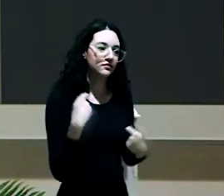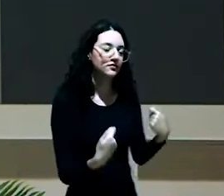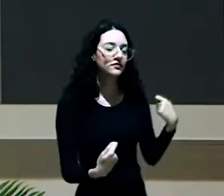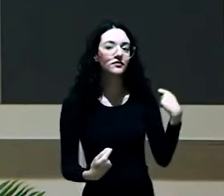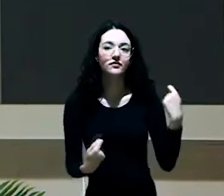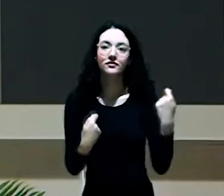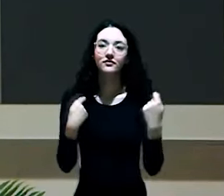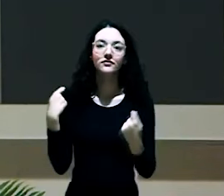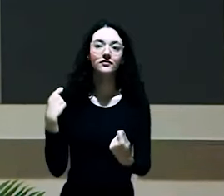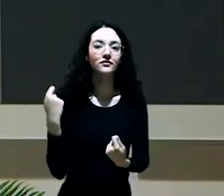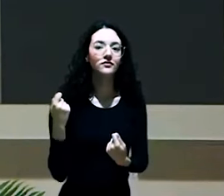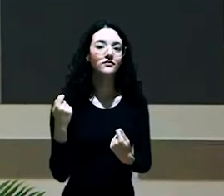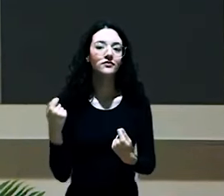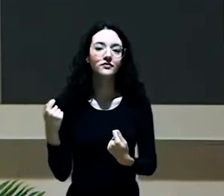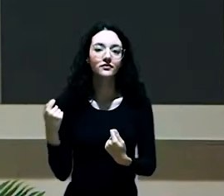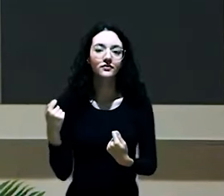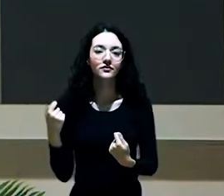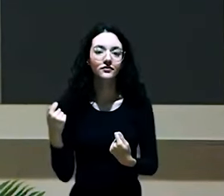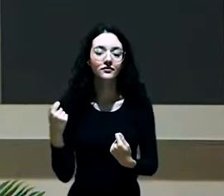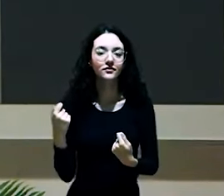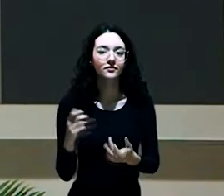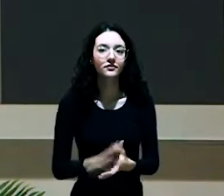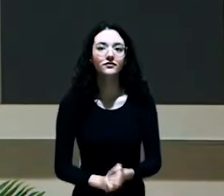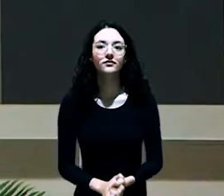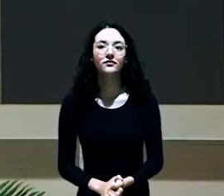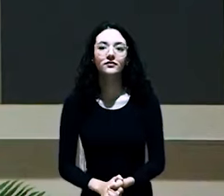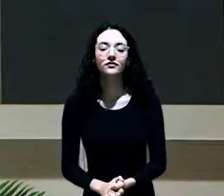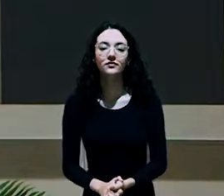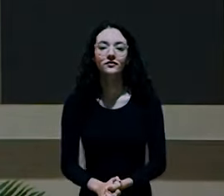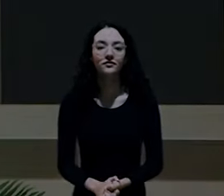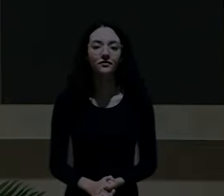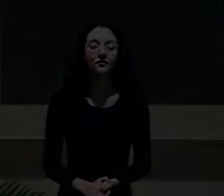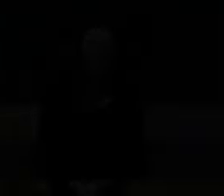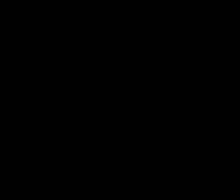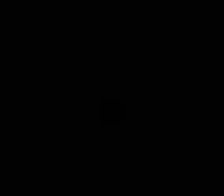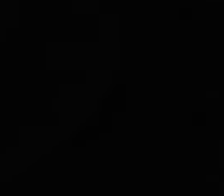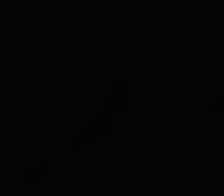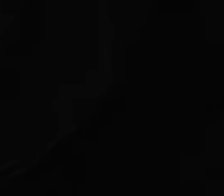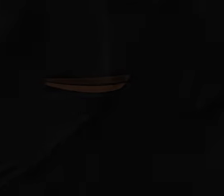A poder, a poder, a poder. A poder no Espírito Santo.